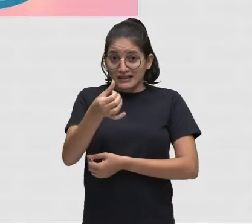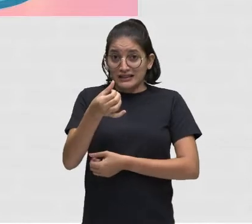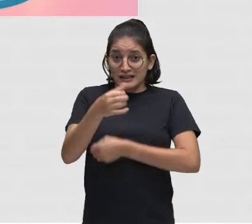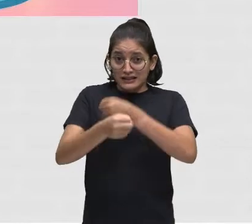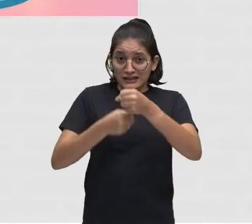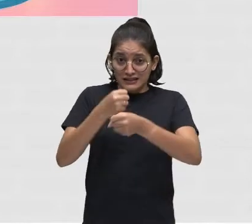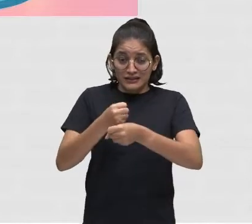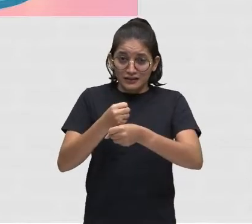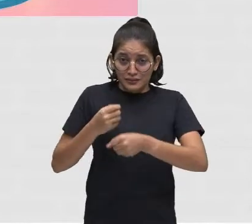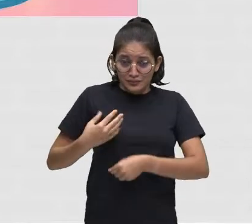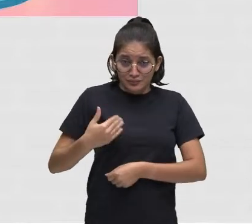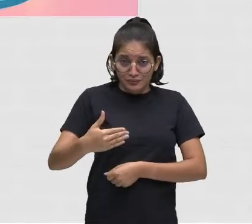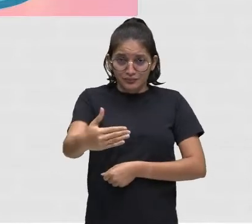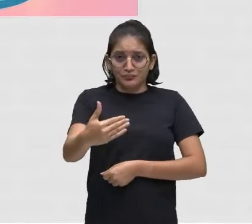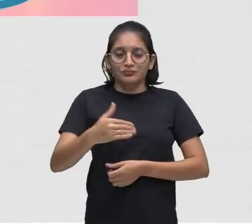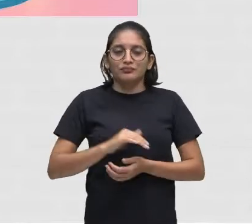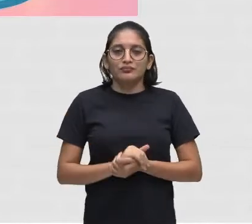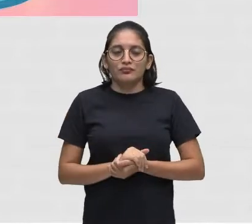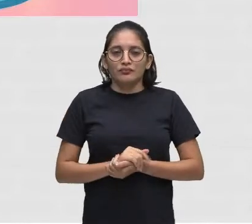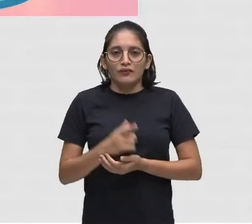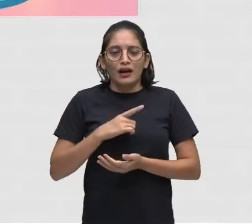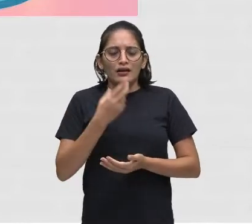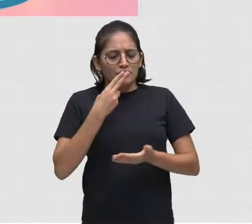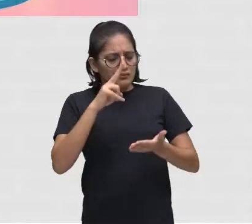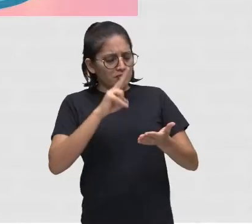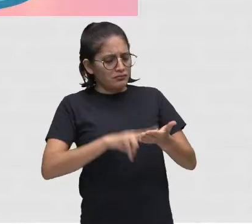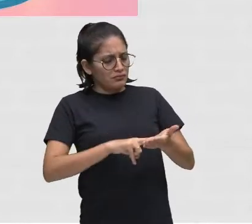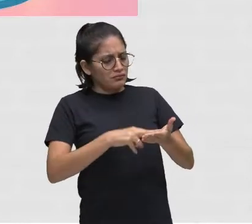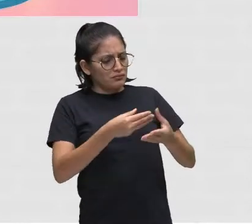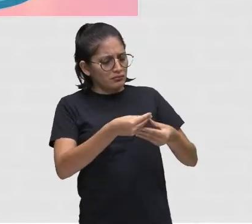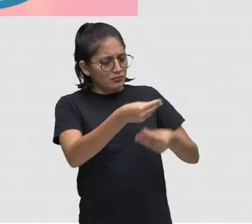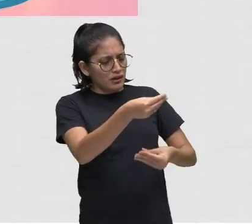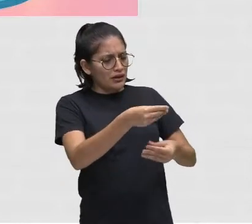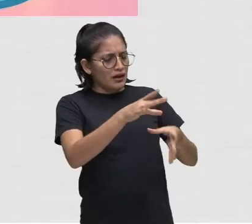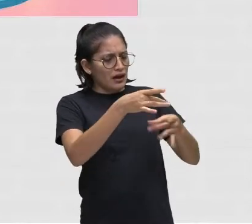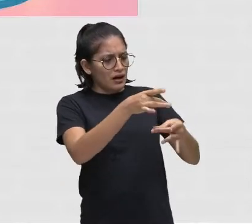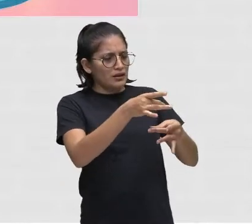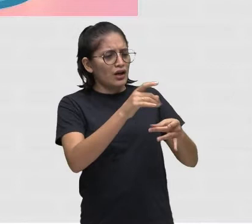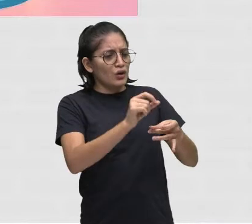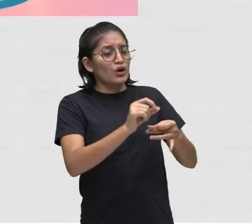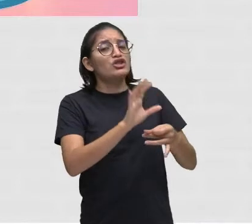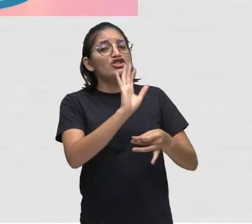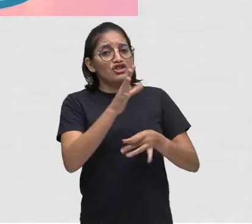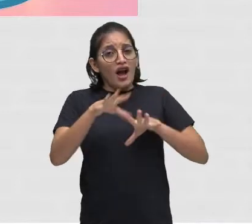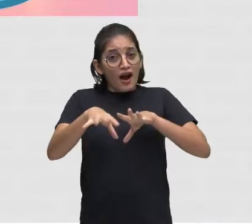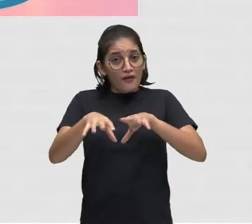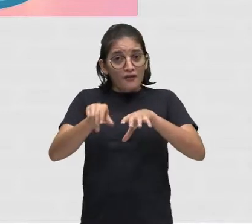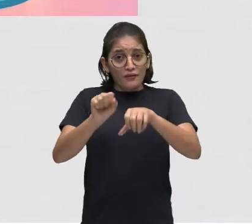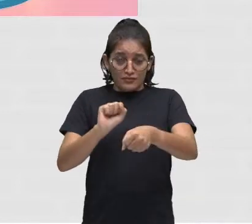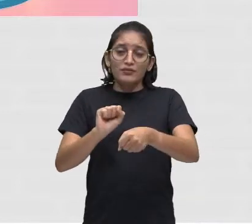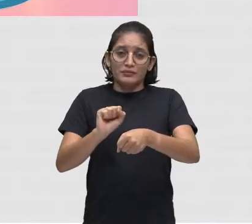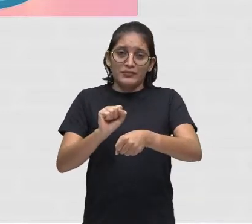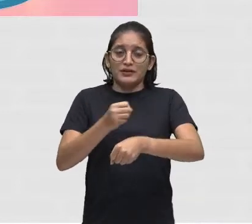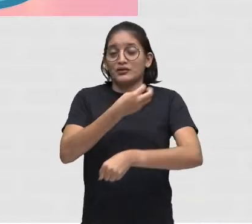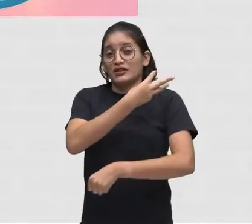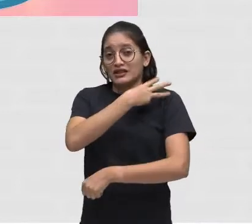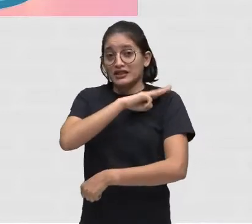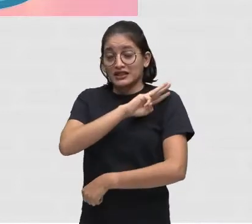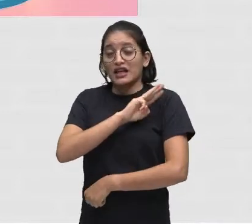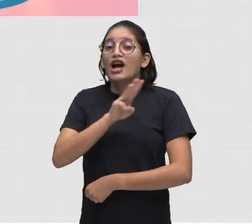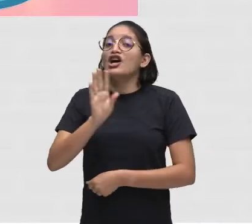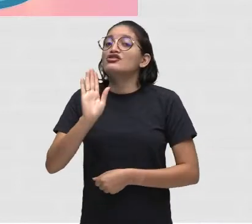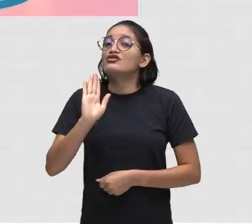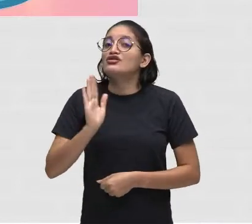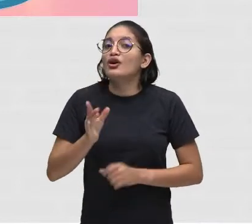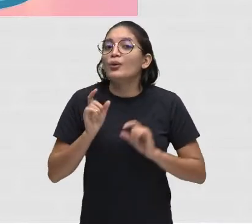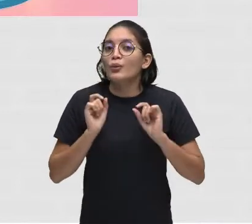olha só, recebeu uma carta de Ricardo contando que havia concluído o secundário e que ele